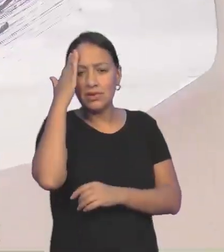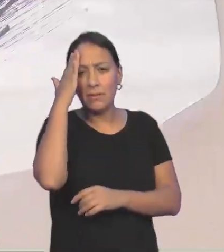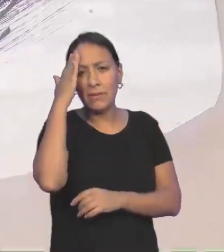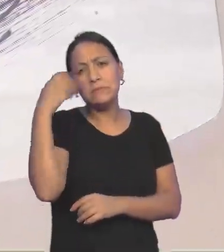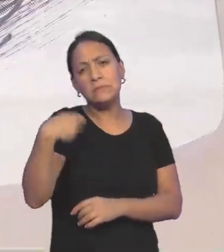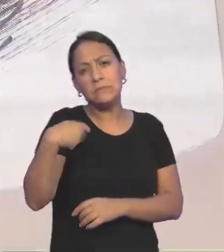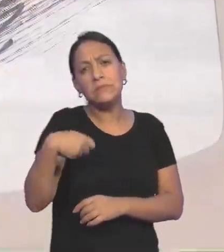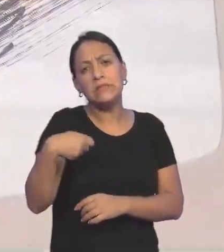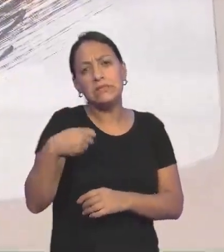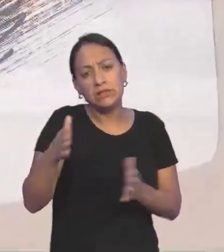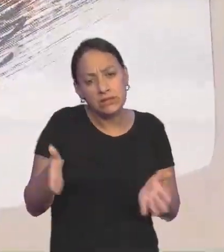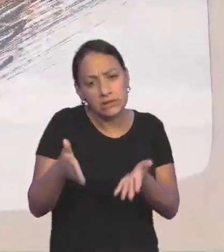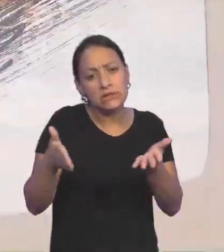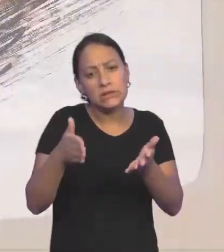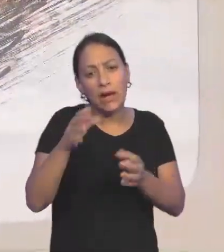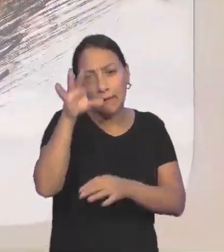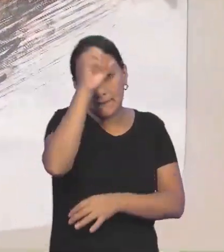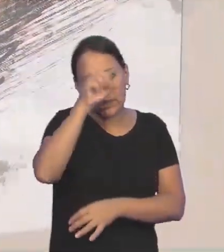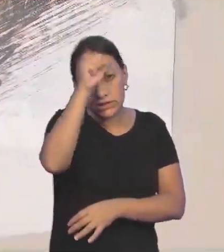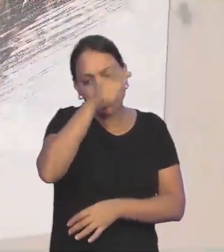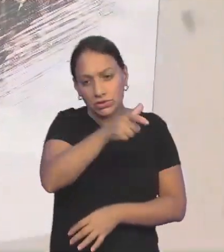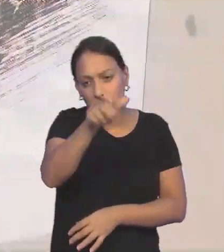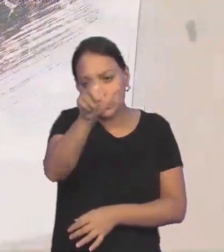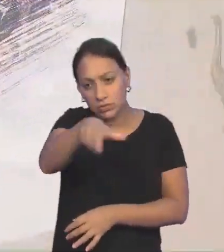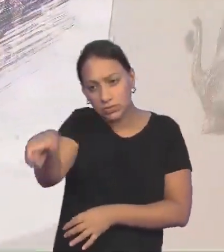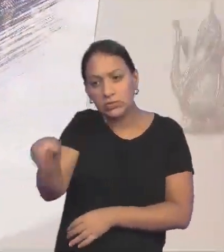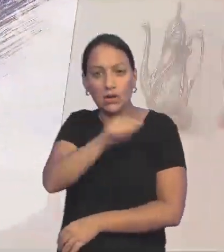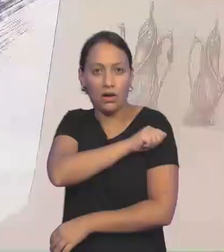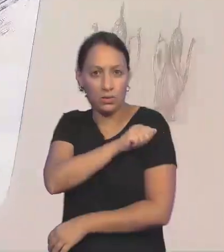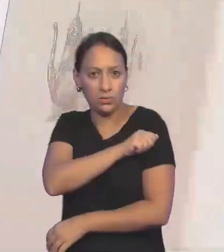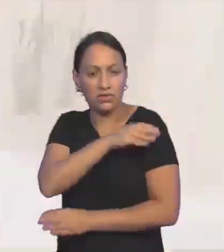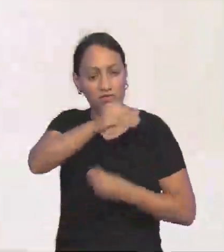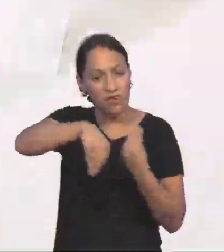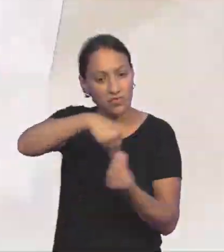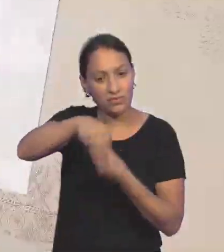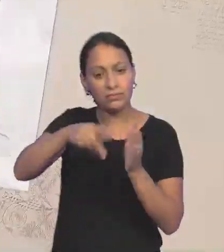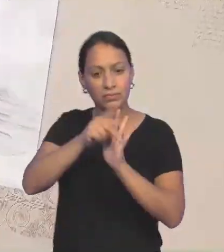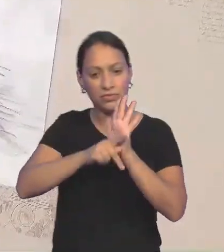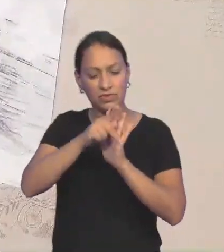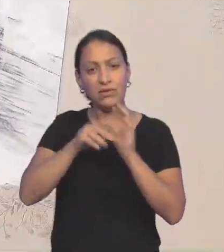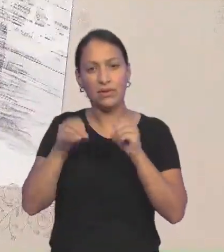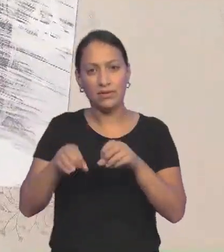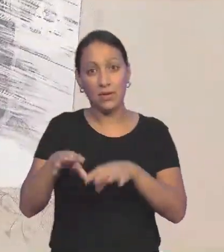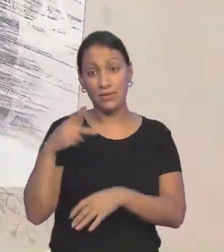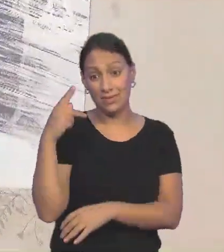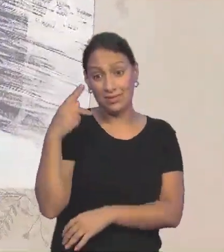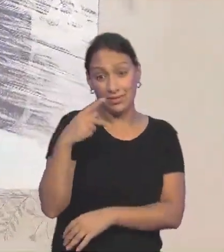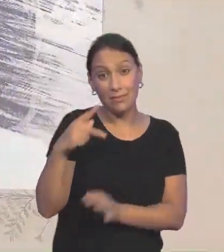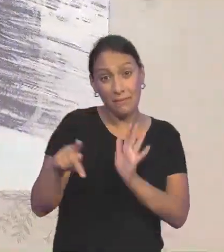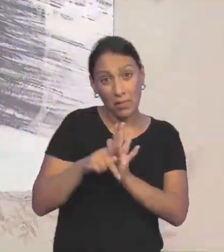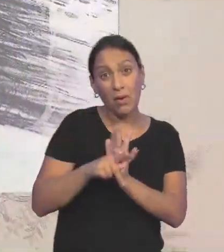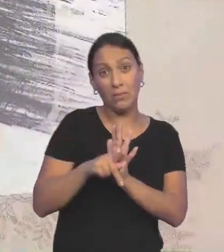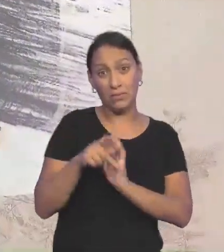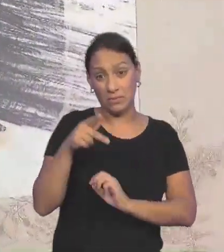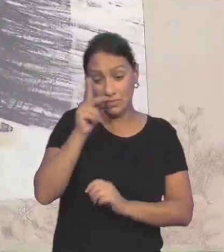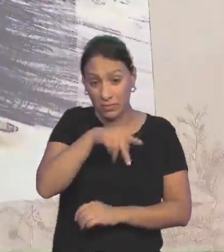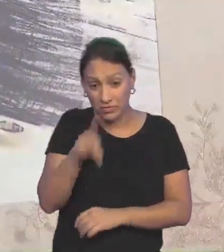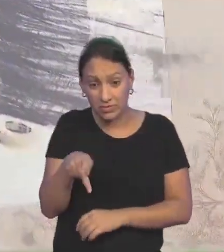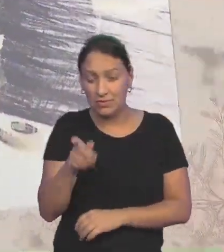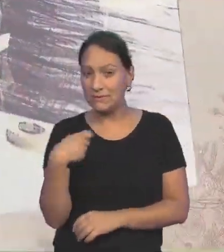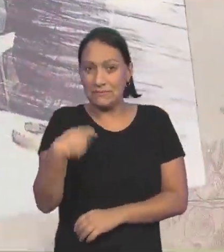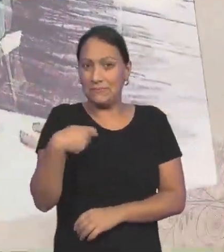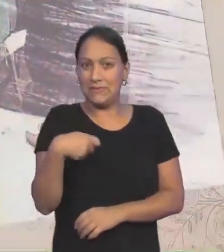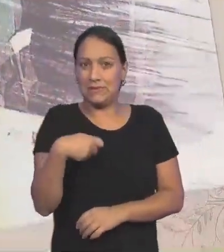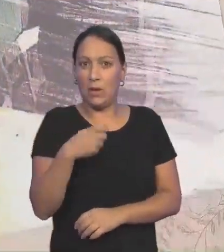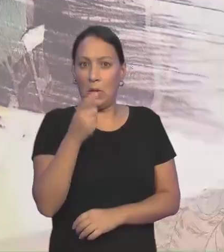trabalham sabendo que tem que dar conta da aprendizagem dos alunos, né, envolvidos no projeto educacional deles, não que precise